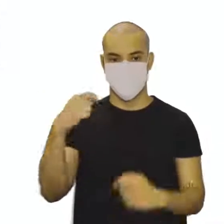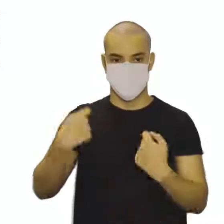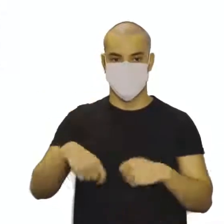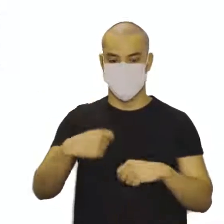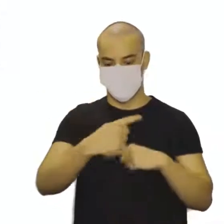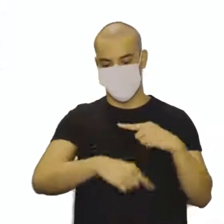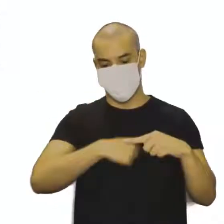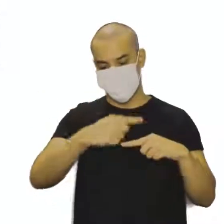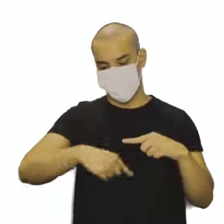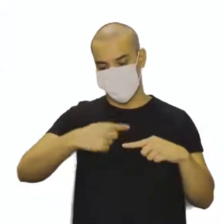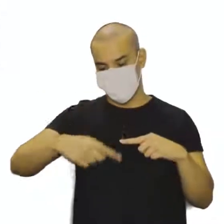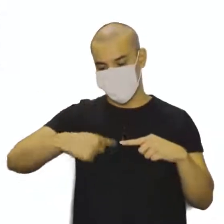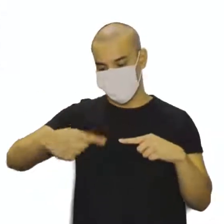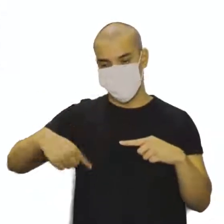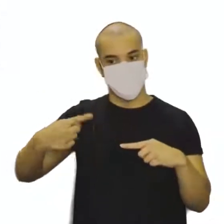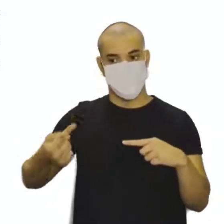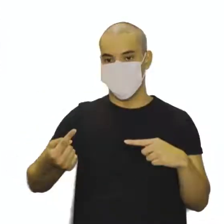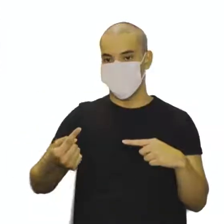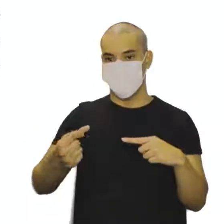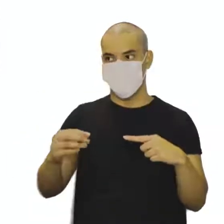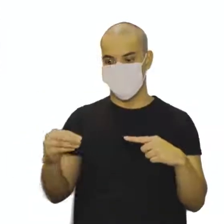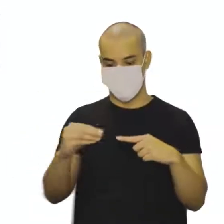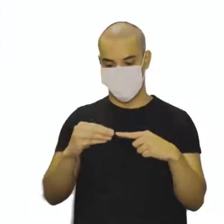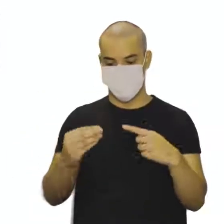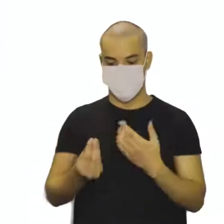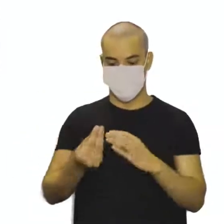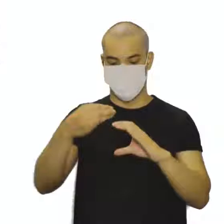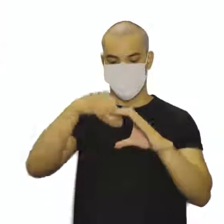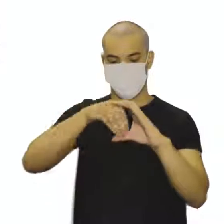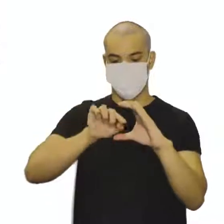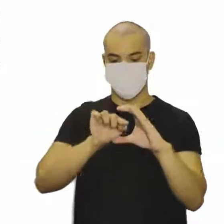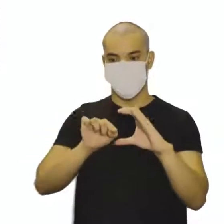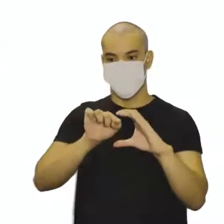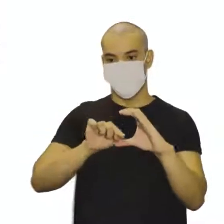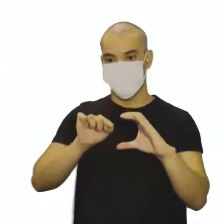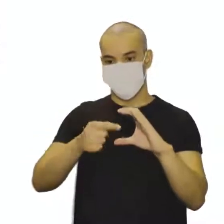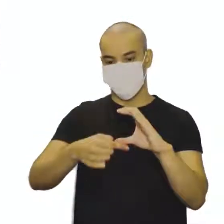é enrolado em torno de um núcleo, ok? Como